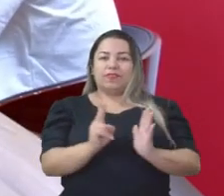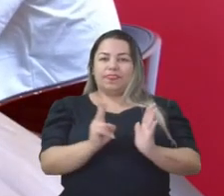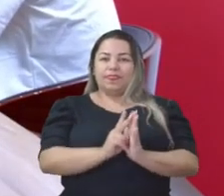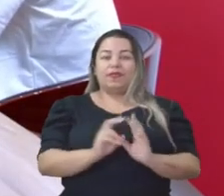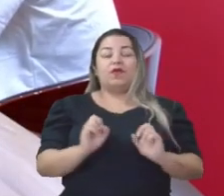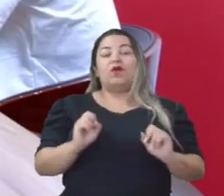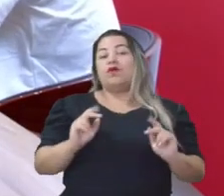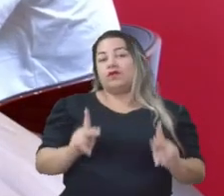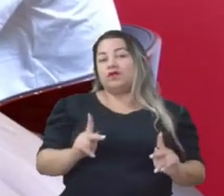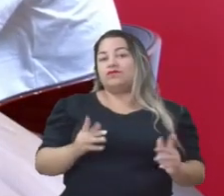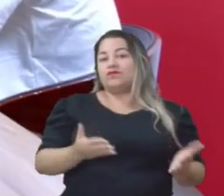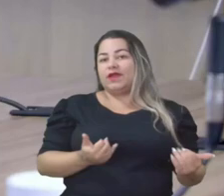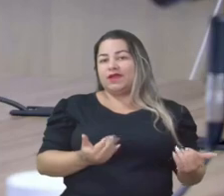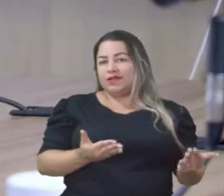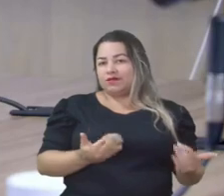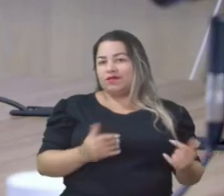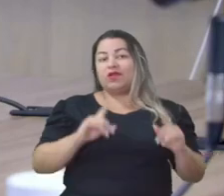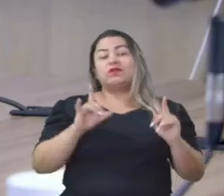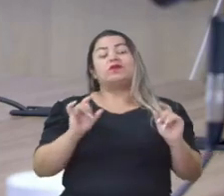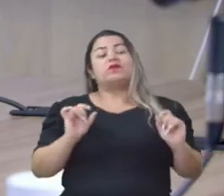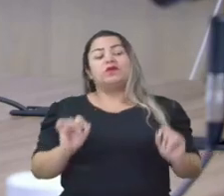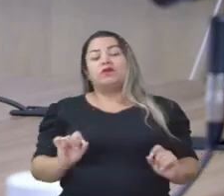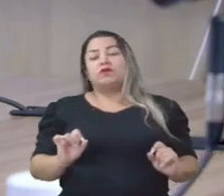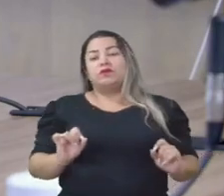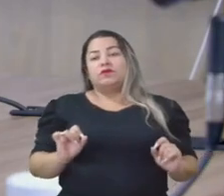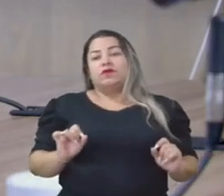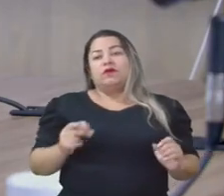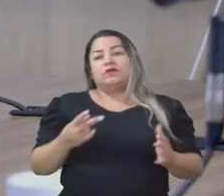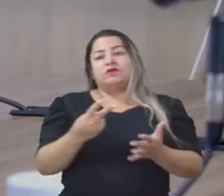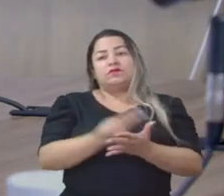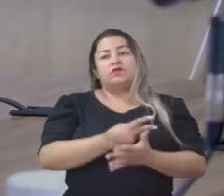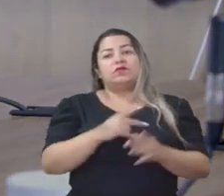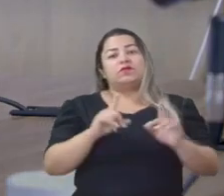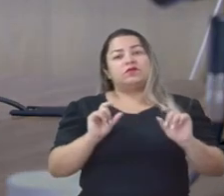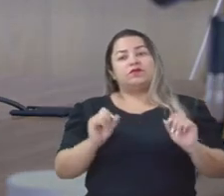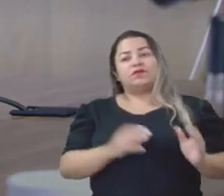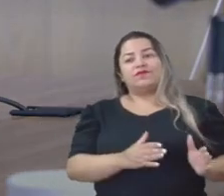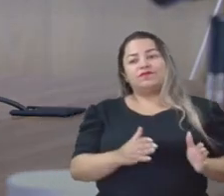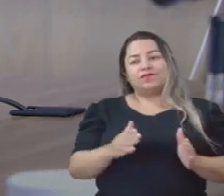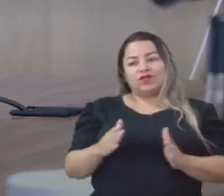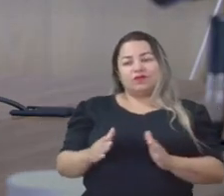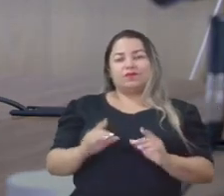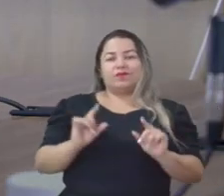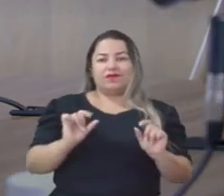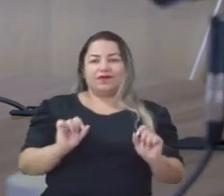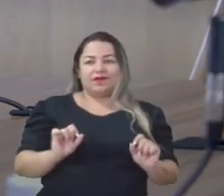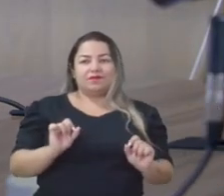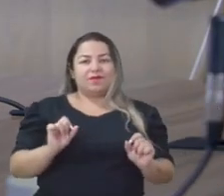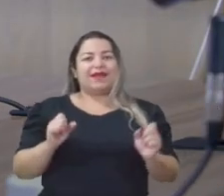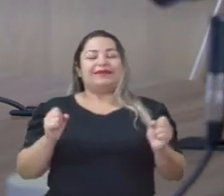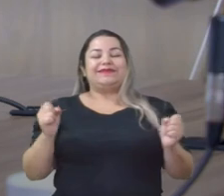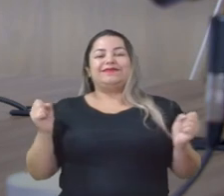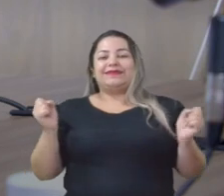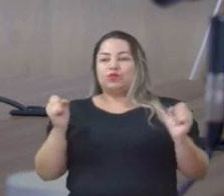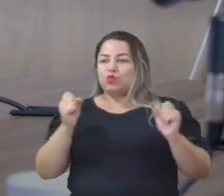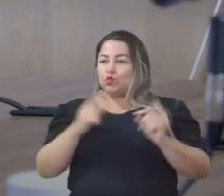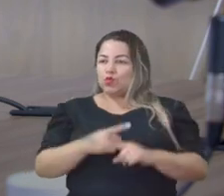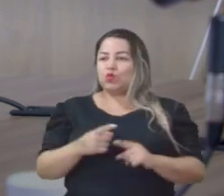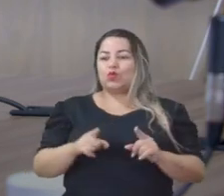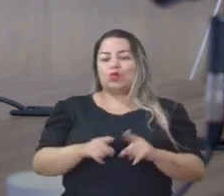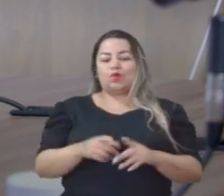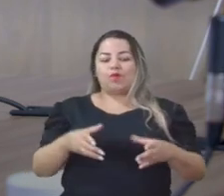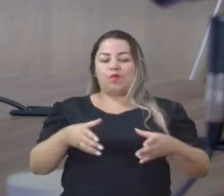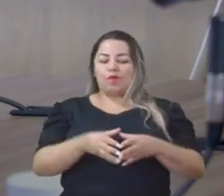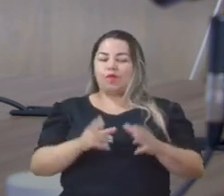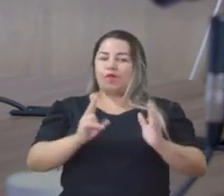Bom, juventude indígena parte também, eu acho que de um processo muito mais complexo do movimento